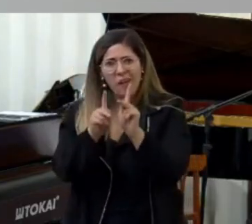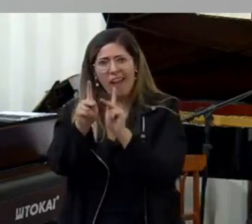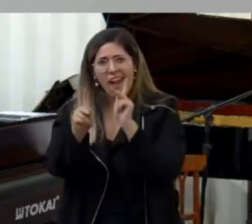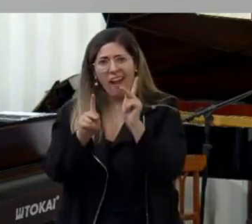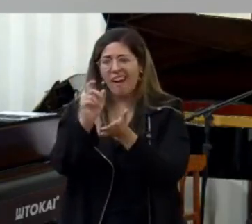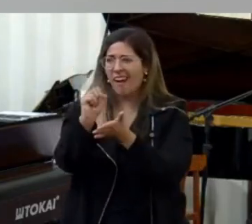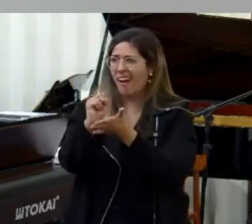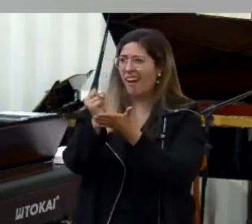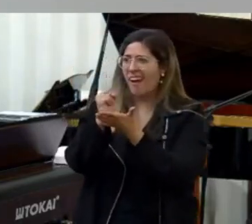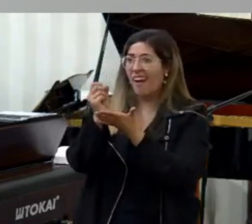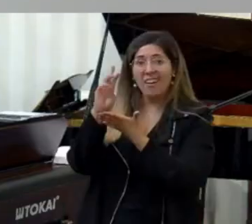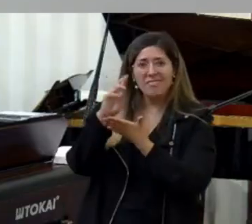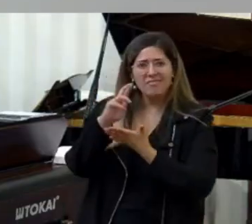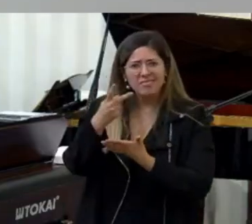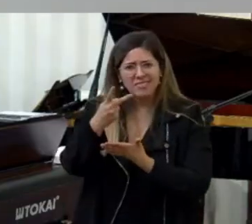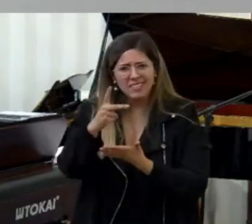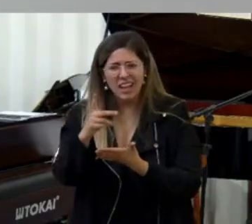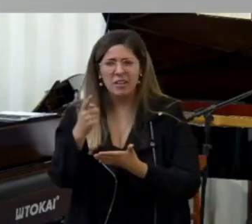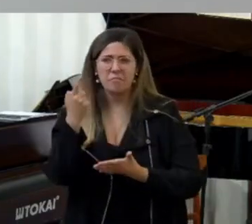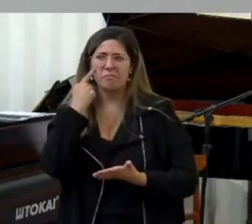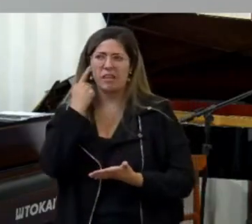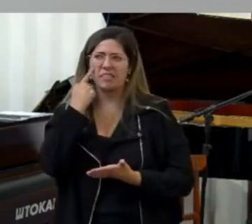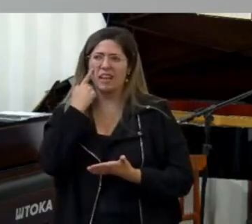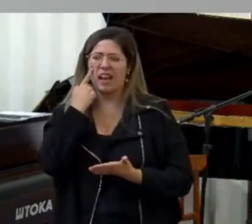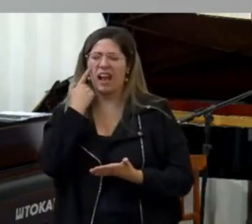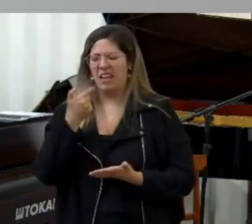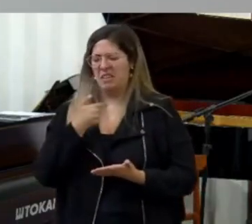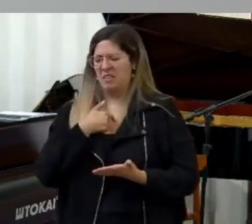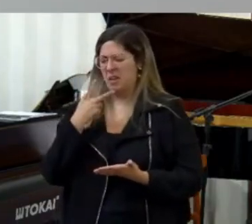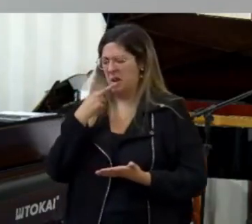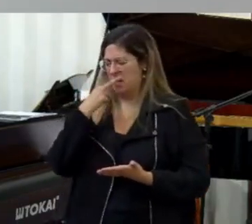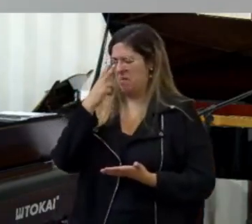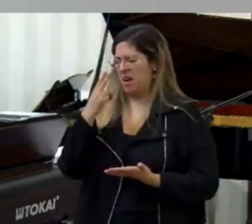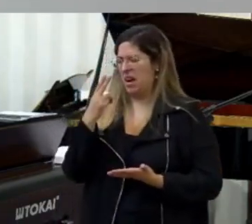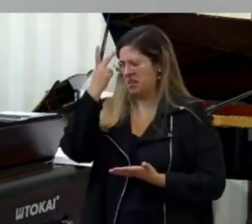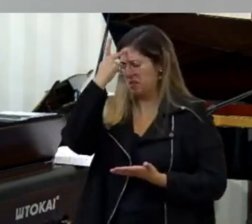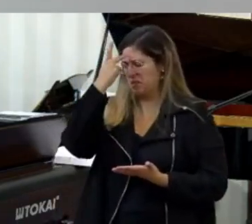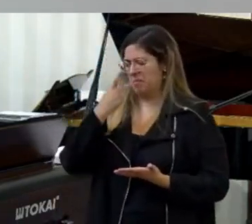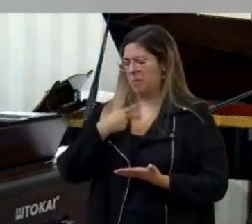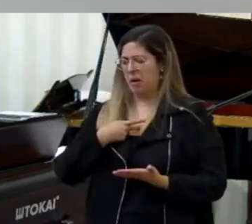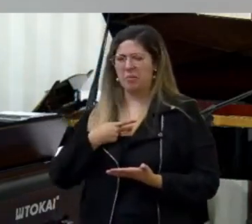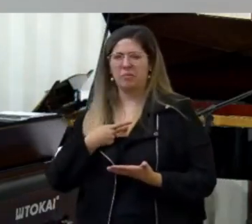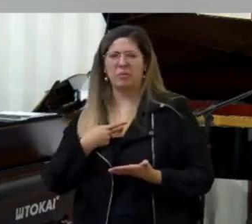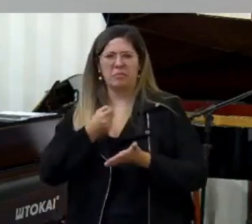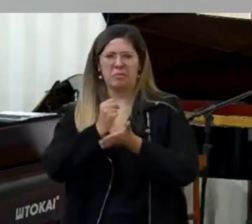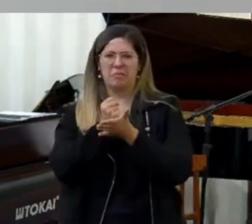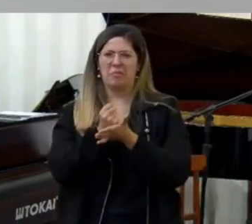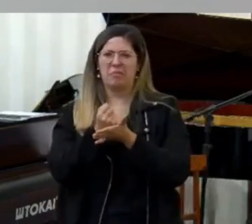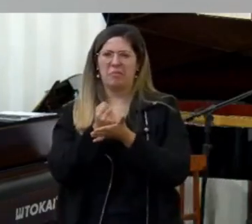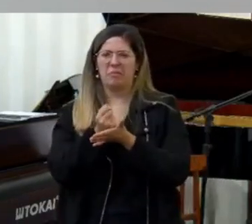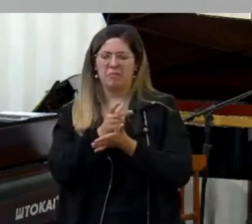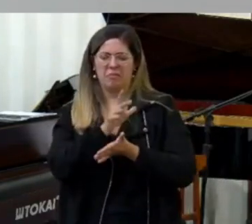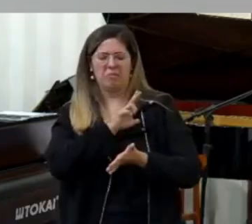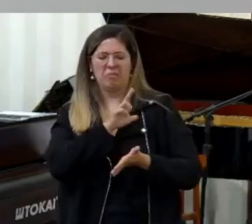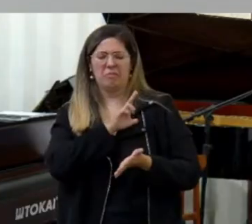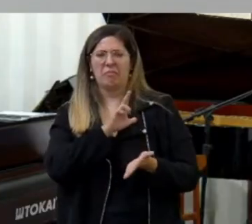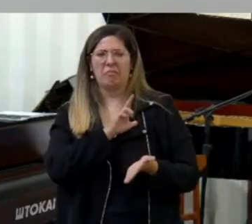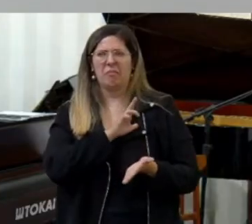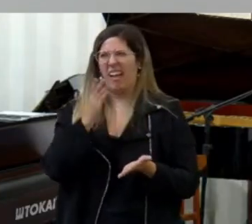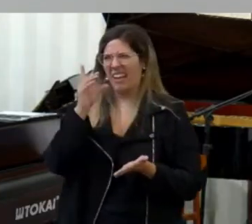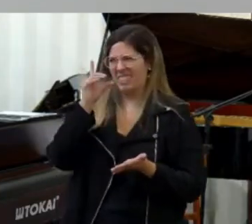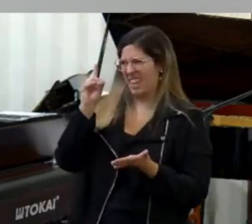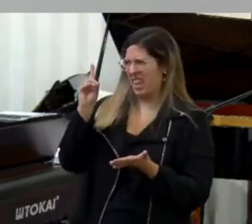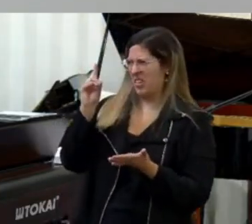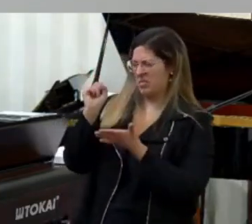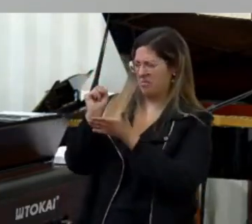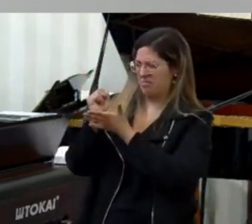você comanda o seu coração, você acha que você tem que governar, você é o rei da sua vida. Talvez ainda não tenha compreendido que a sua vitória